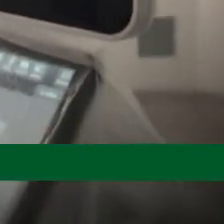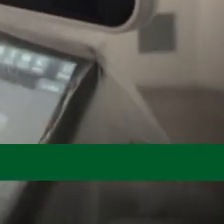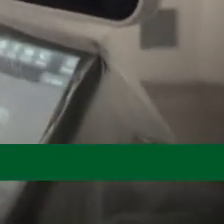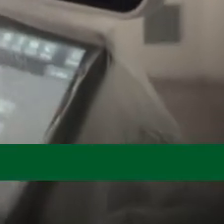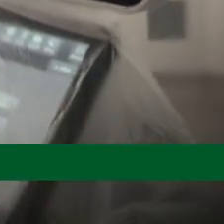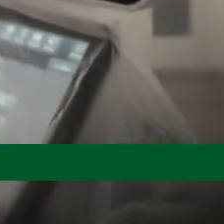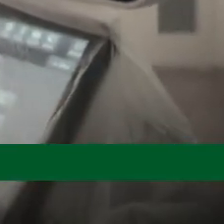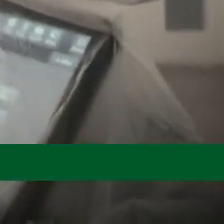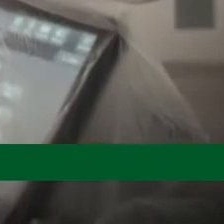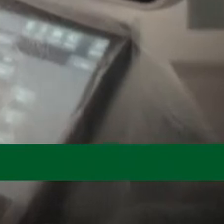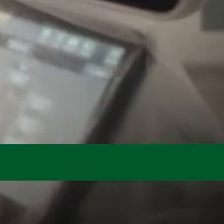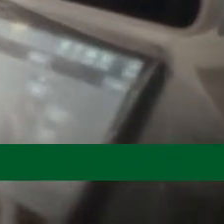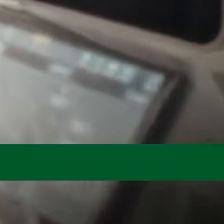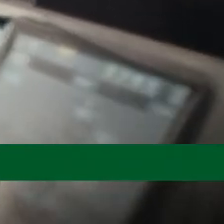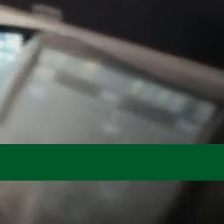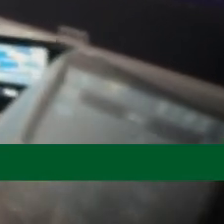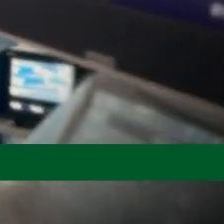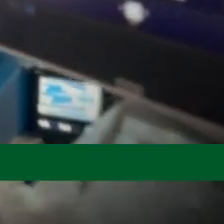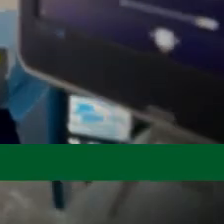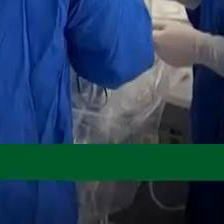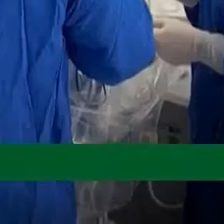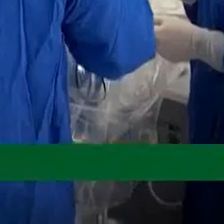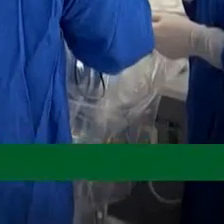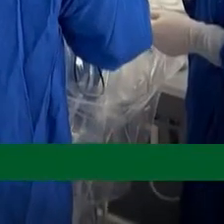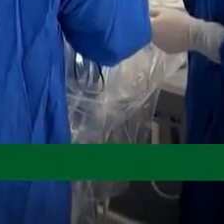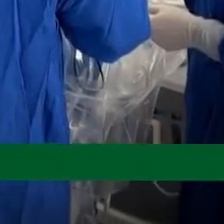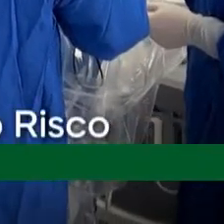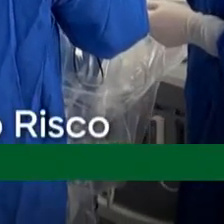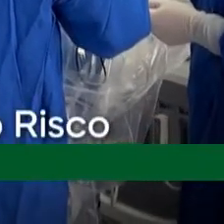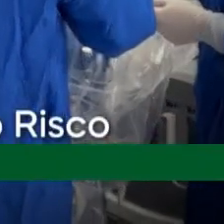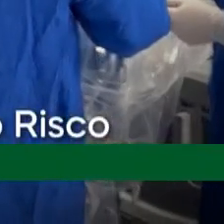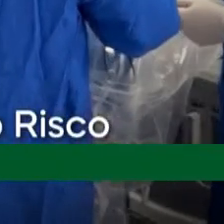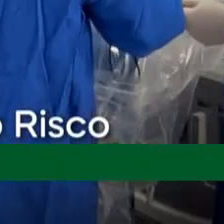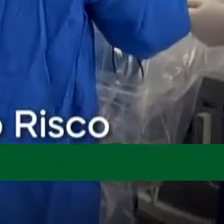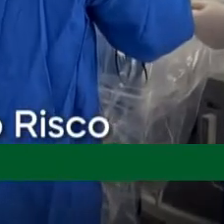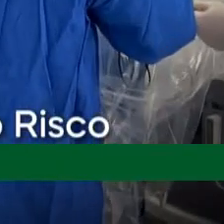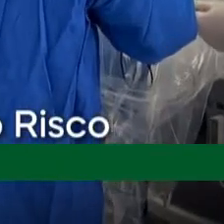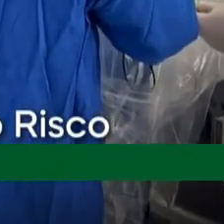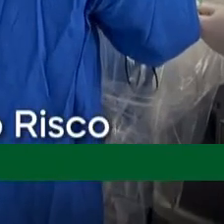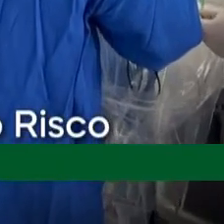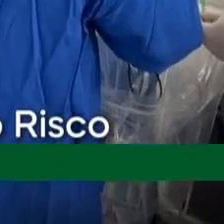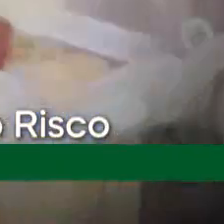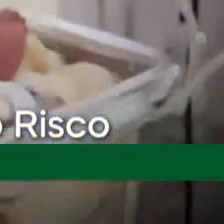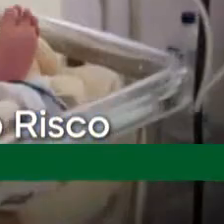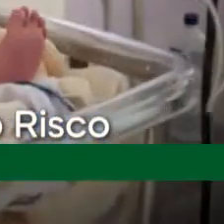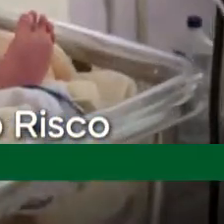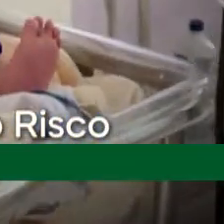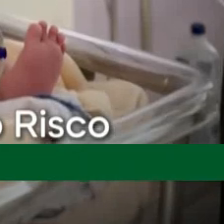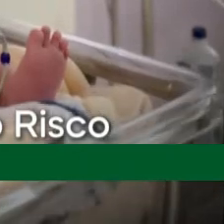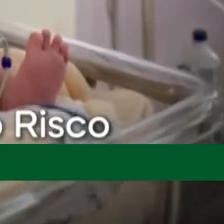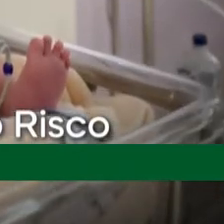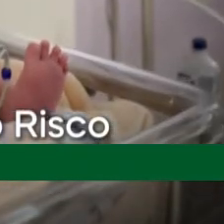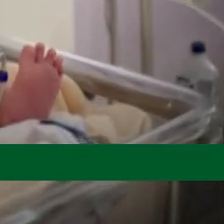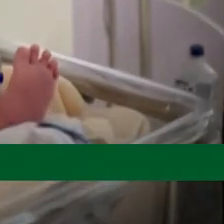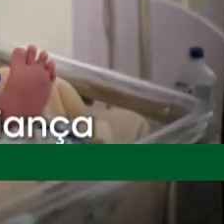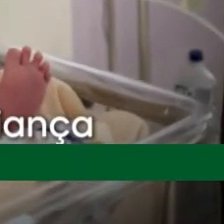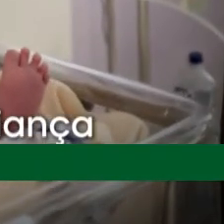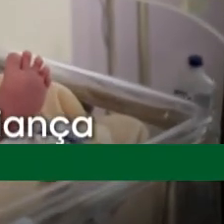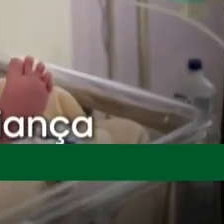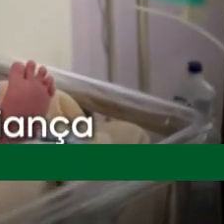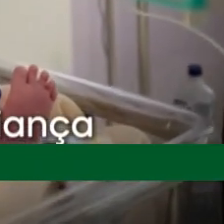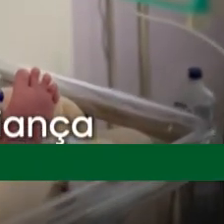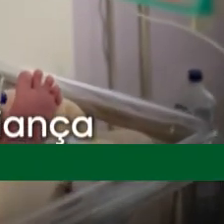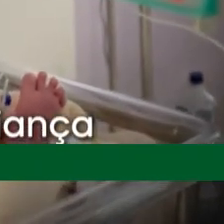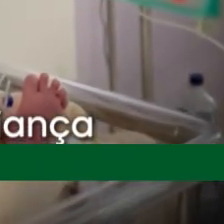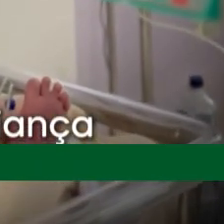neurologia, unidade de AVC, oncologia clínica e cirúrgica, radioterapia e braquiterapia, e gestação de alto risco,